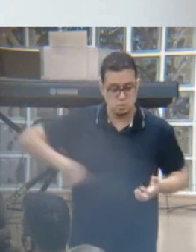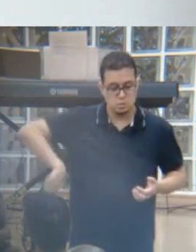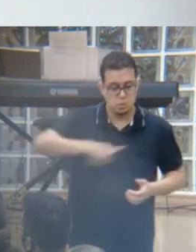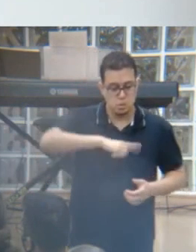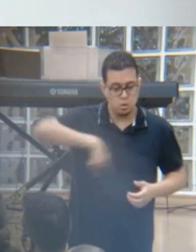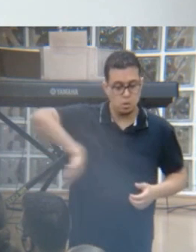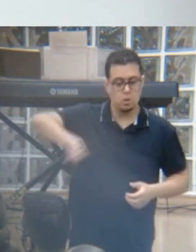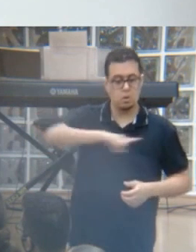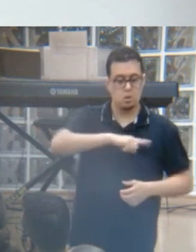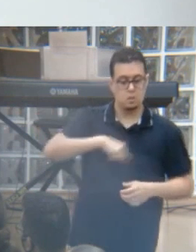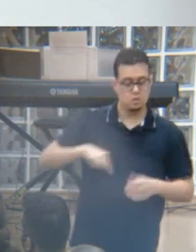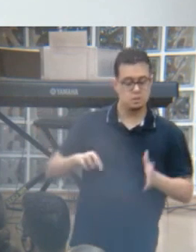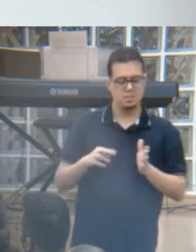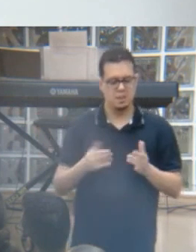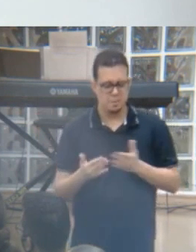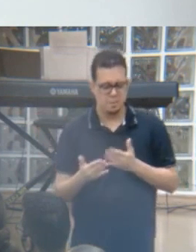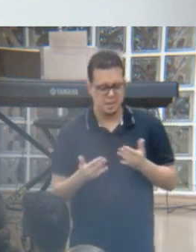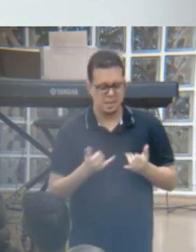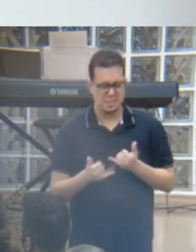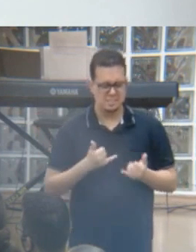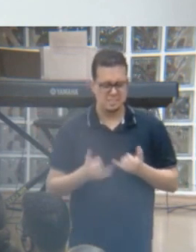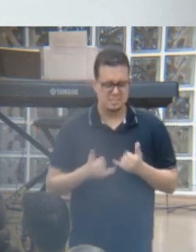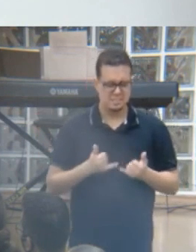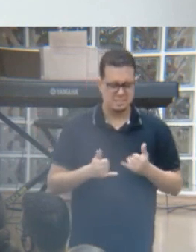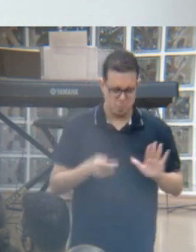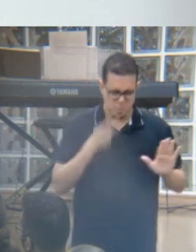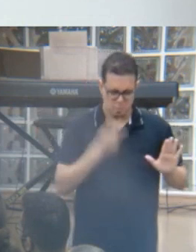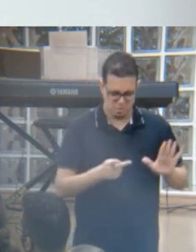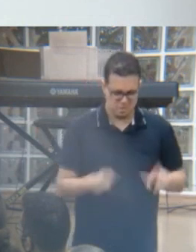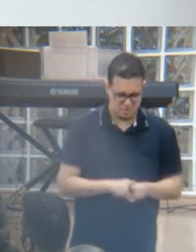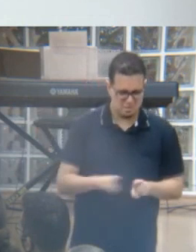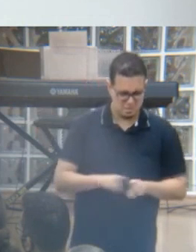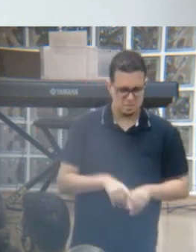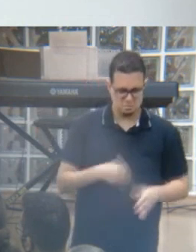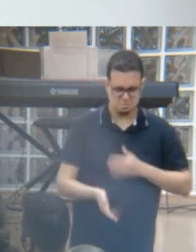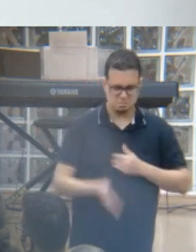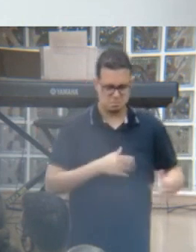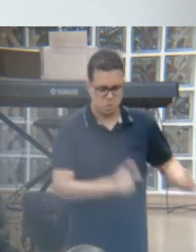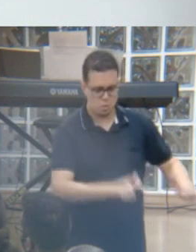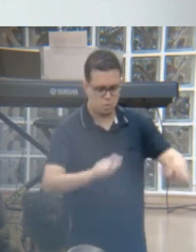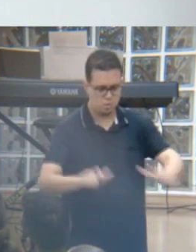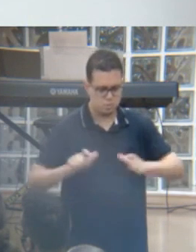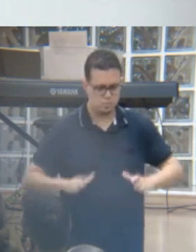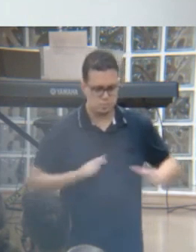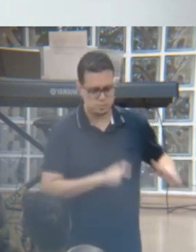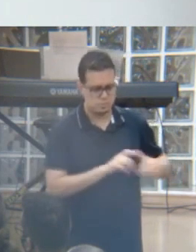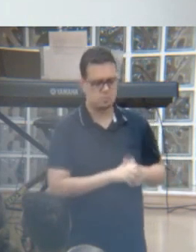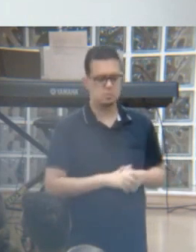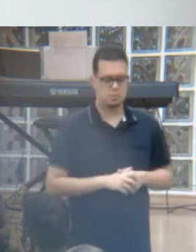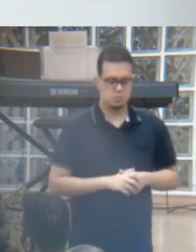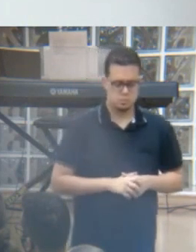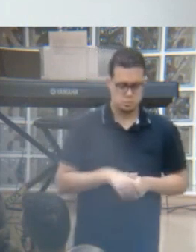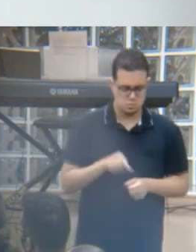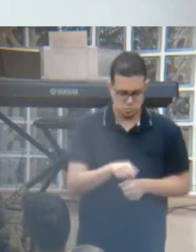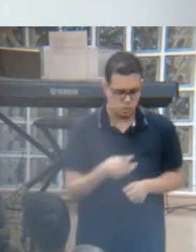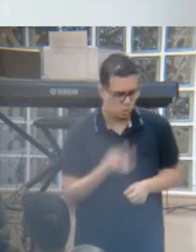de Deus. Requer isso de você e de mim, onde quer que nós estejamos. Não deixe o pessimismo